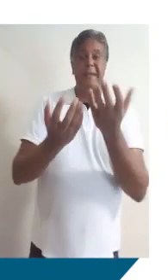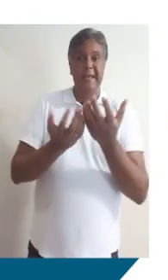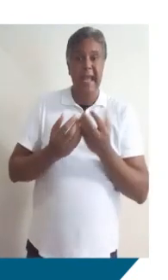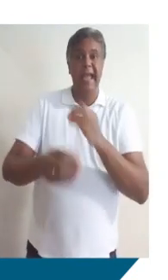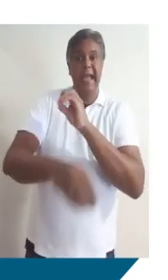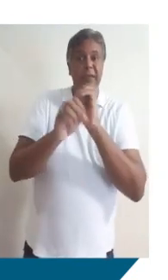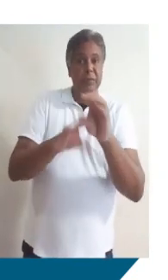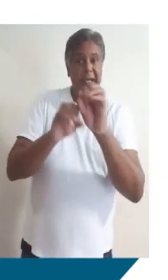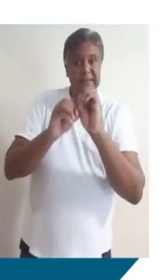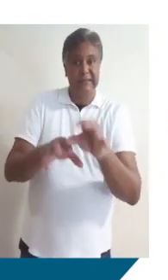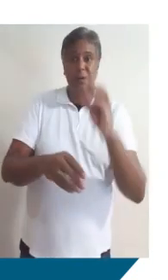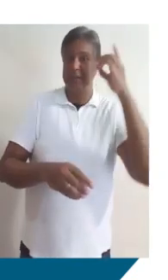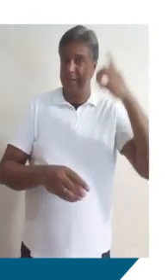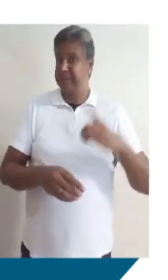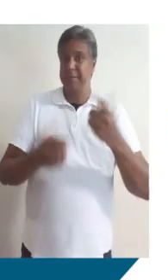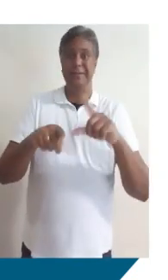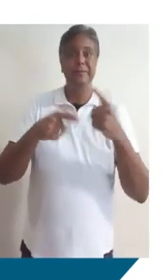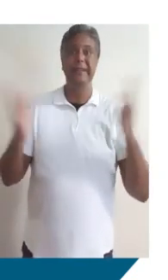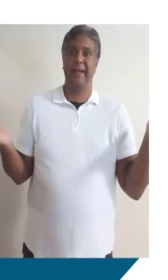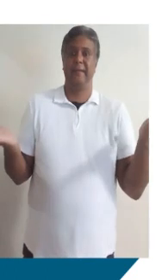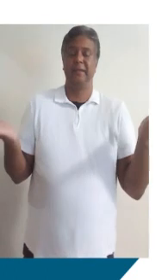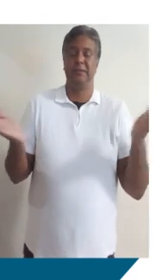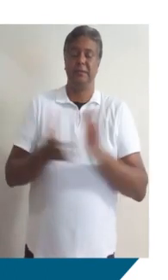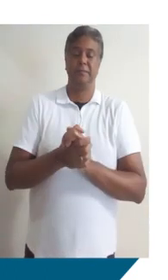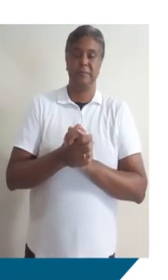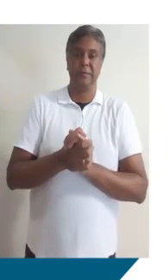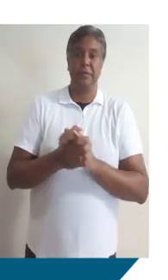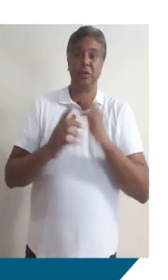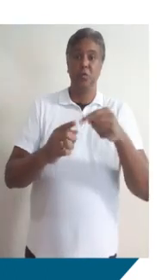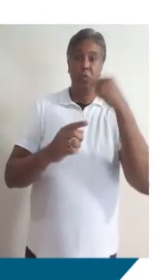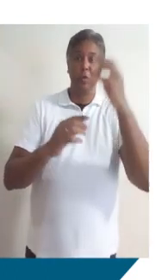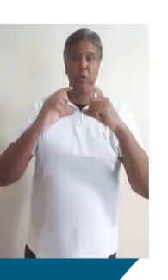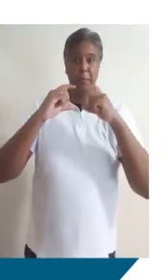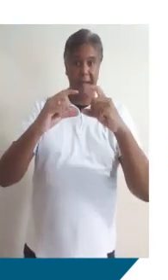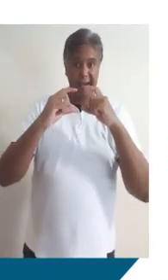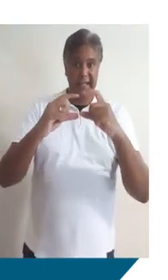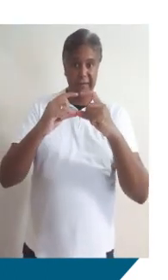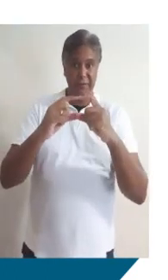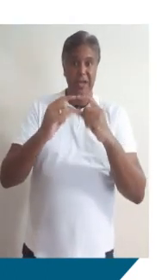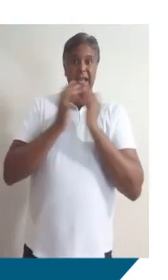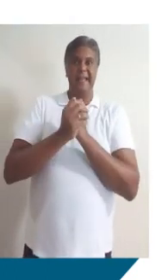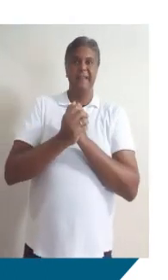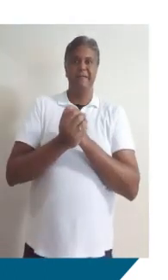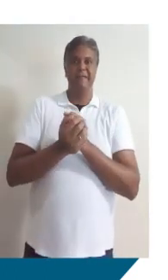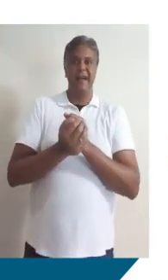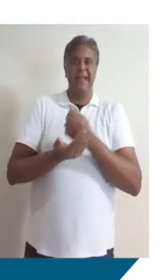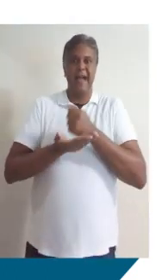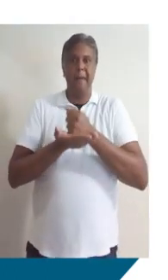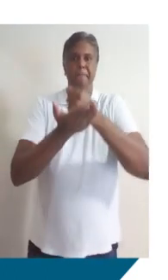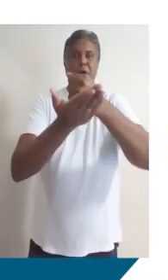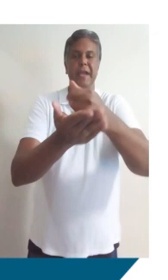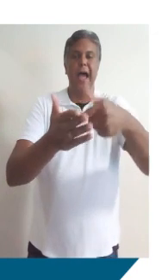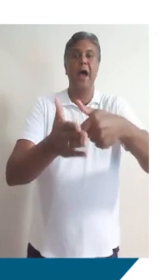negligência governamental. O restante do parágrafo ele utiliza para sustentar fundamental o que foi dito no início. Ele